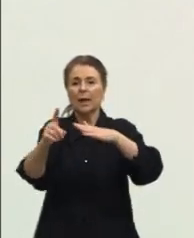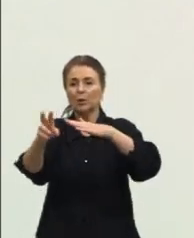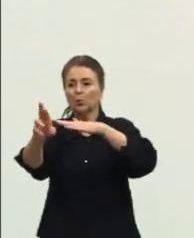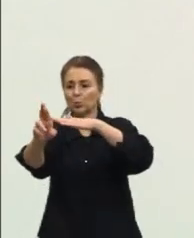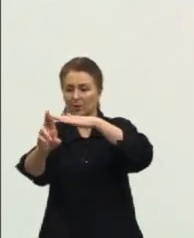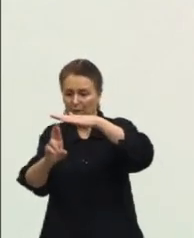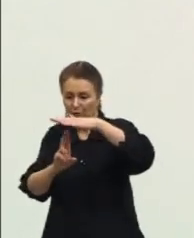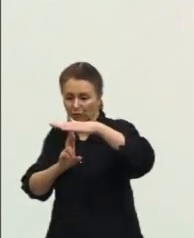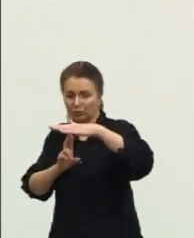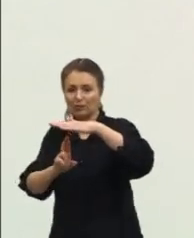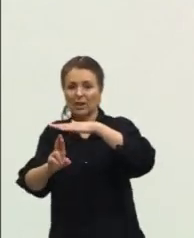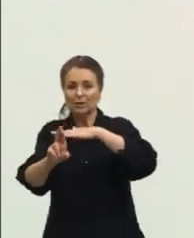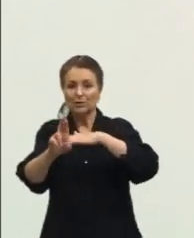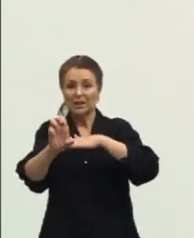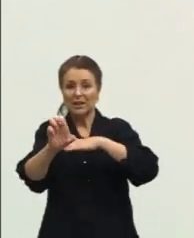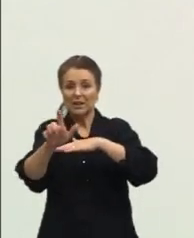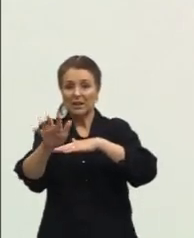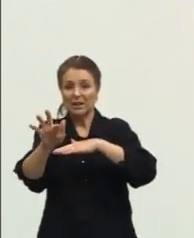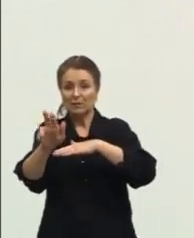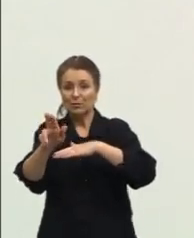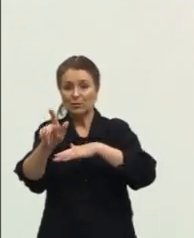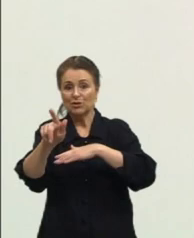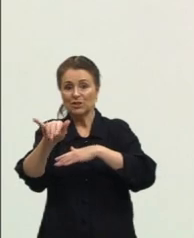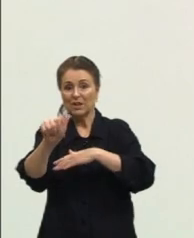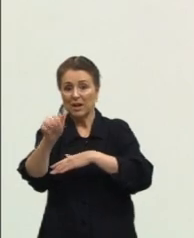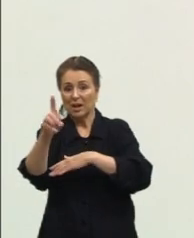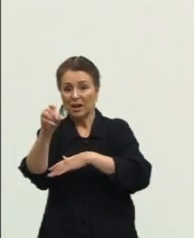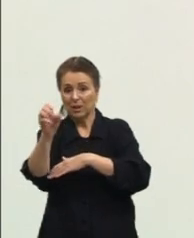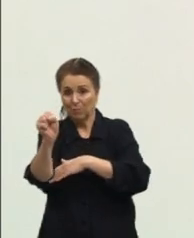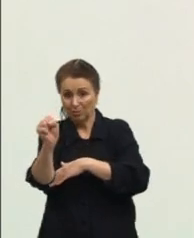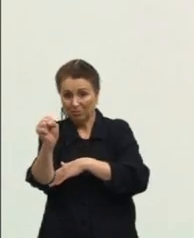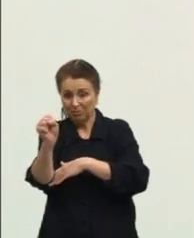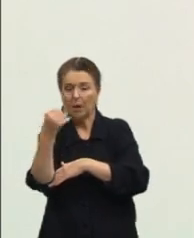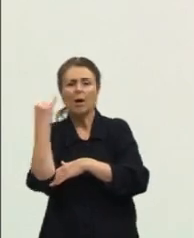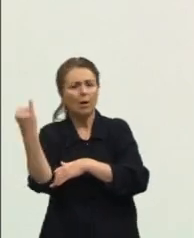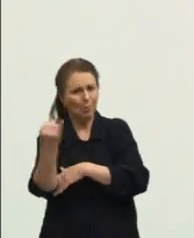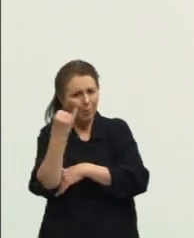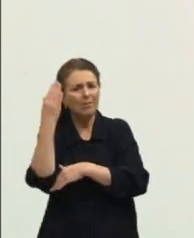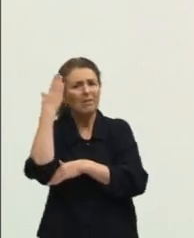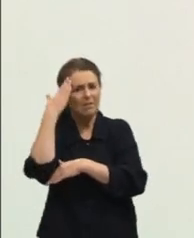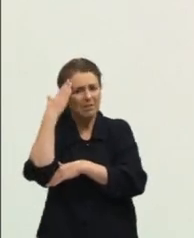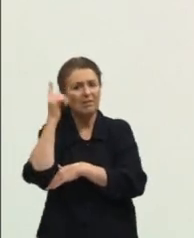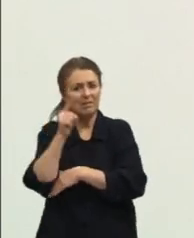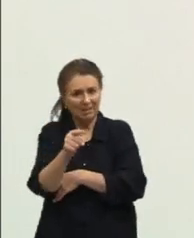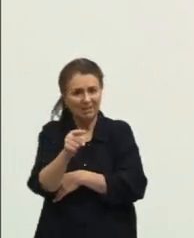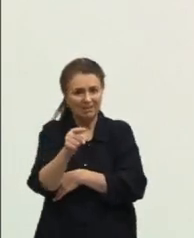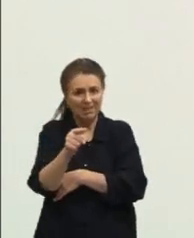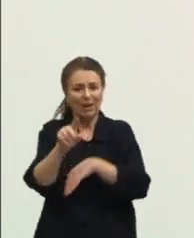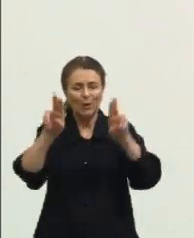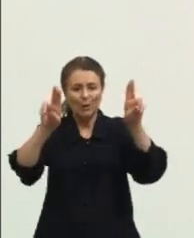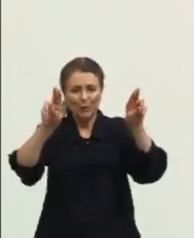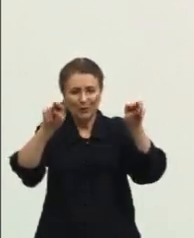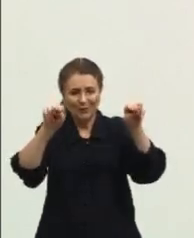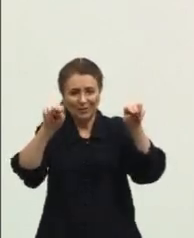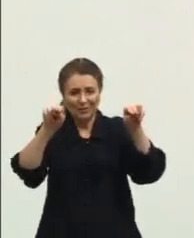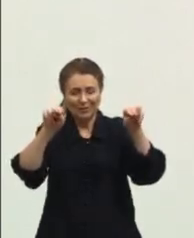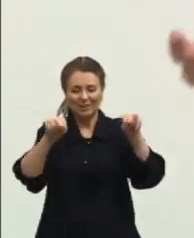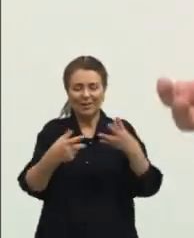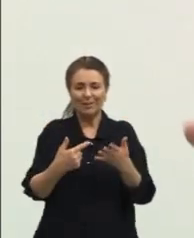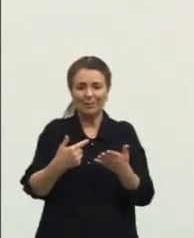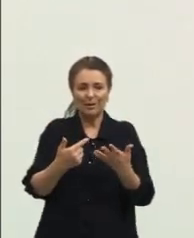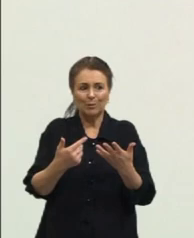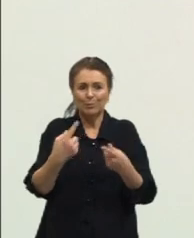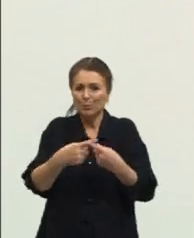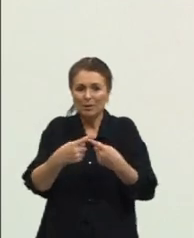uma questão sobre isso é importantíssimo a gente entender essa essa questão do do da questão